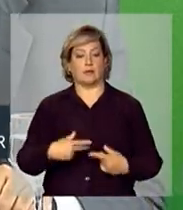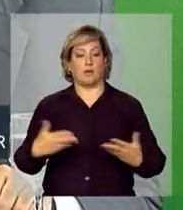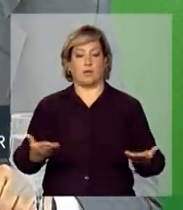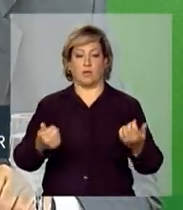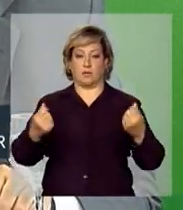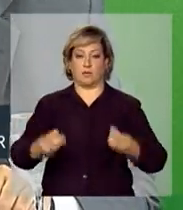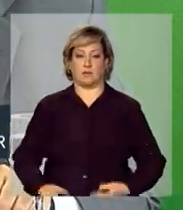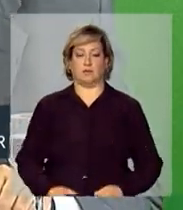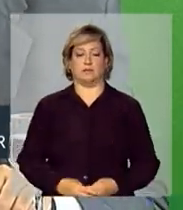aqui